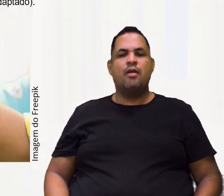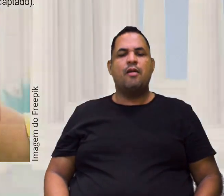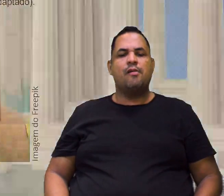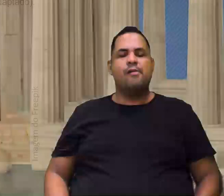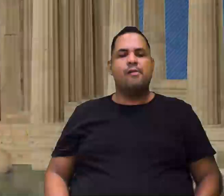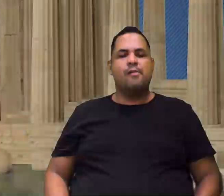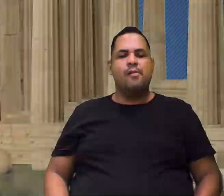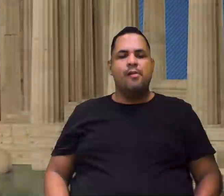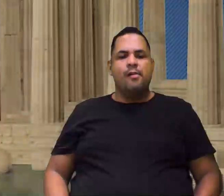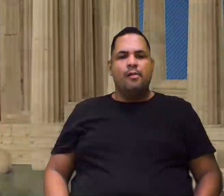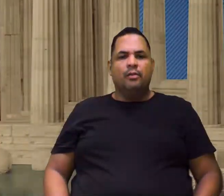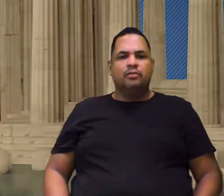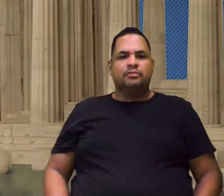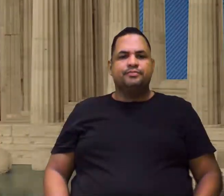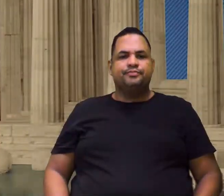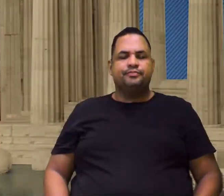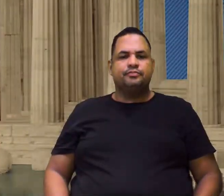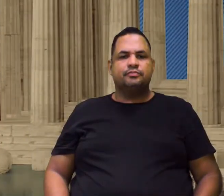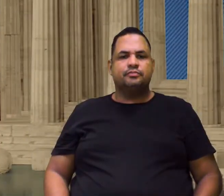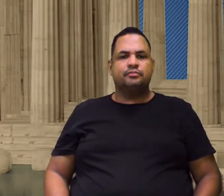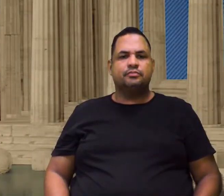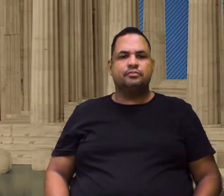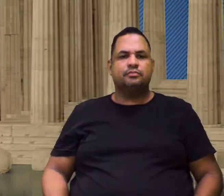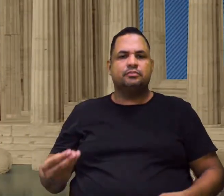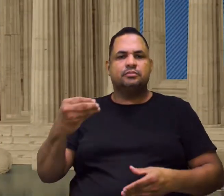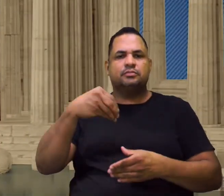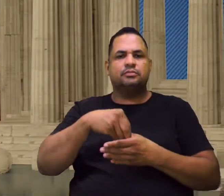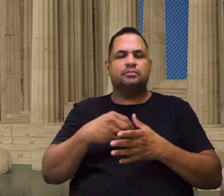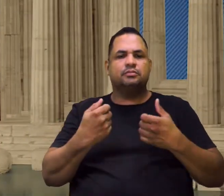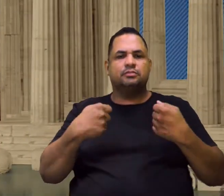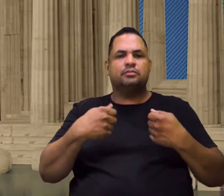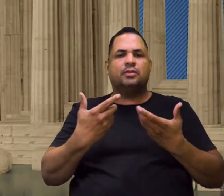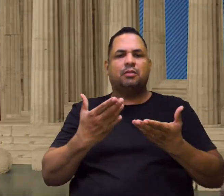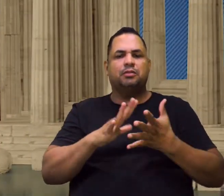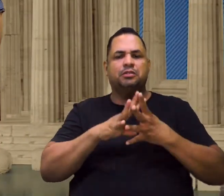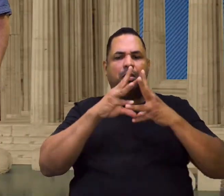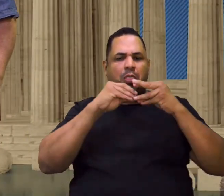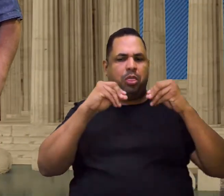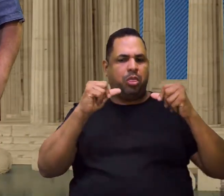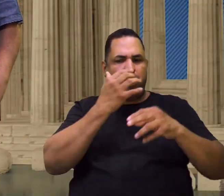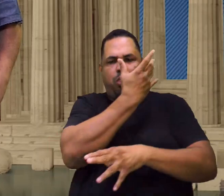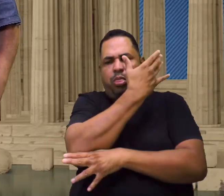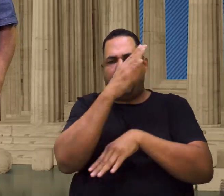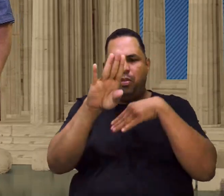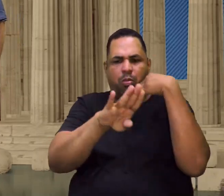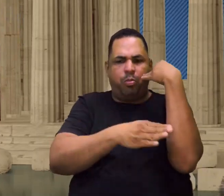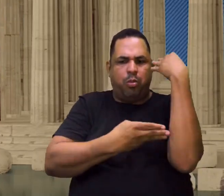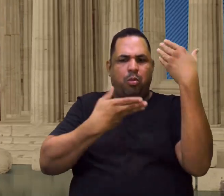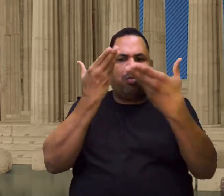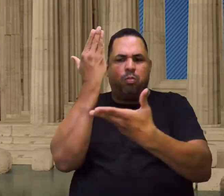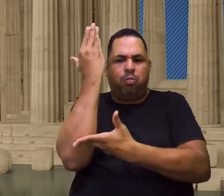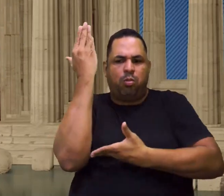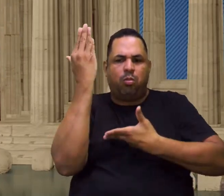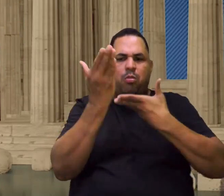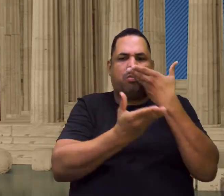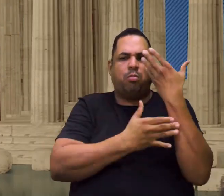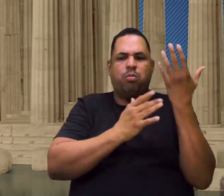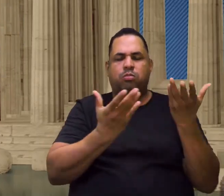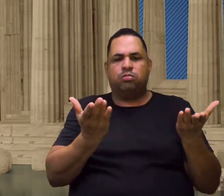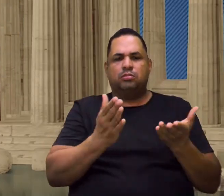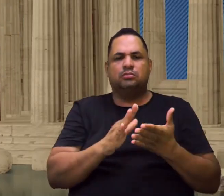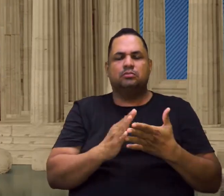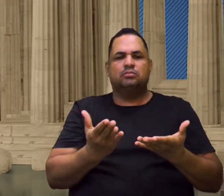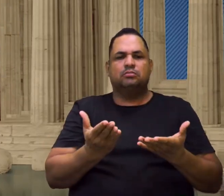a gente fazíamos isso, dessa perspectiva. A gente podia degradar, podia explorar. Se você